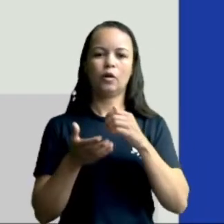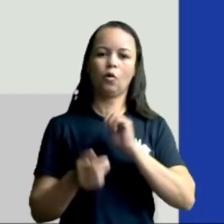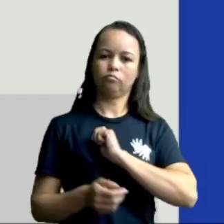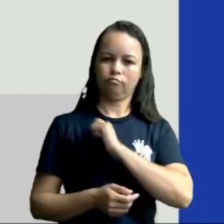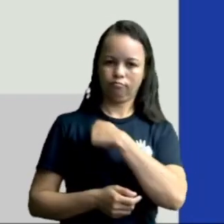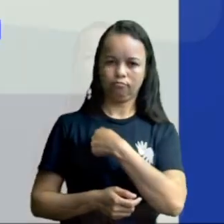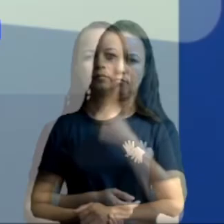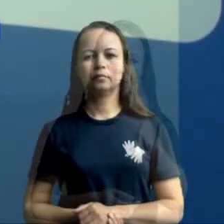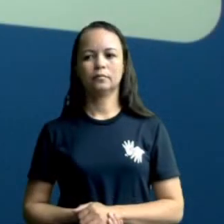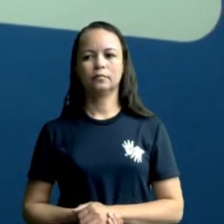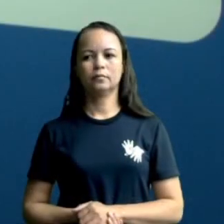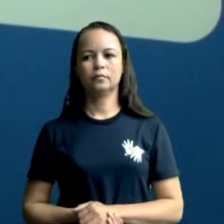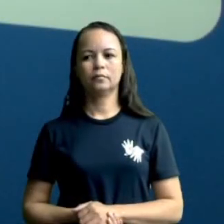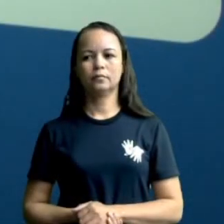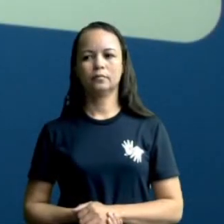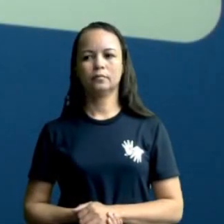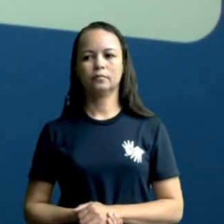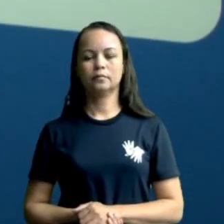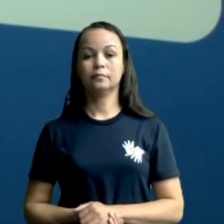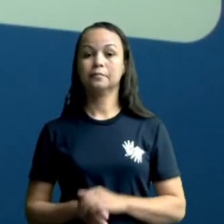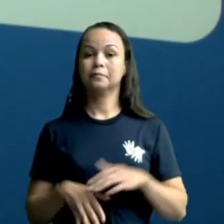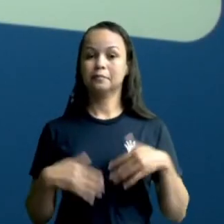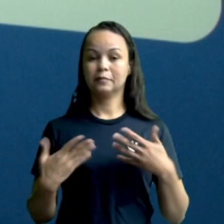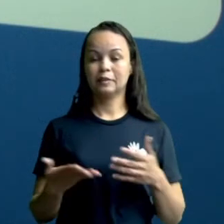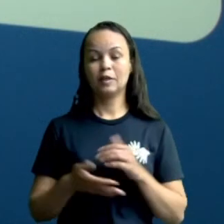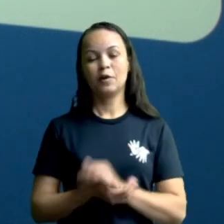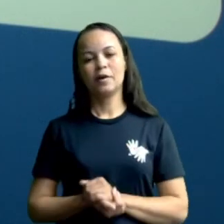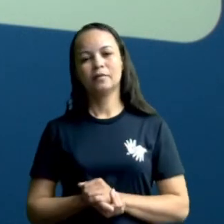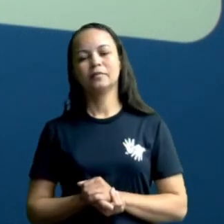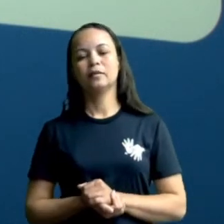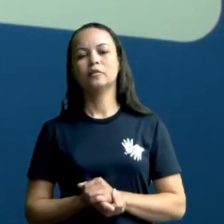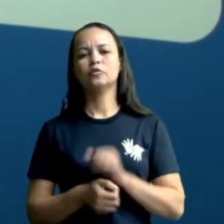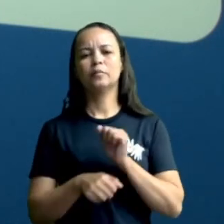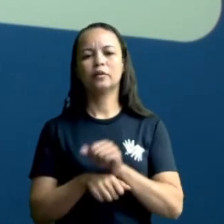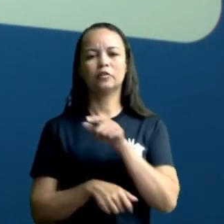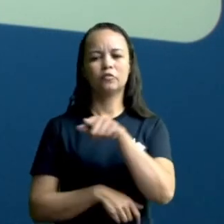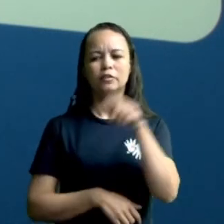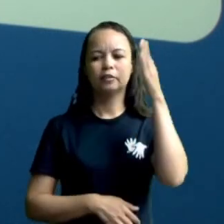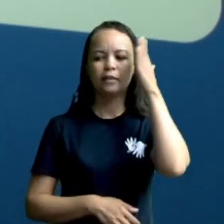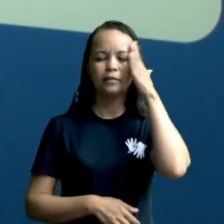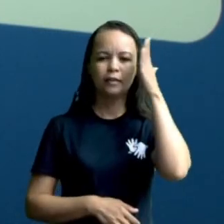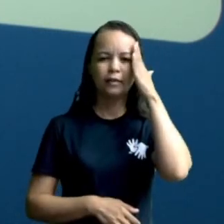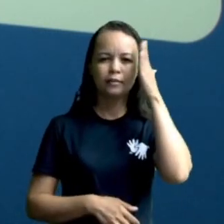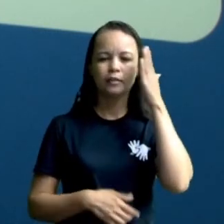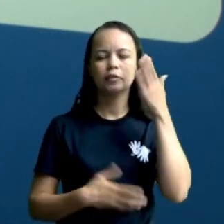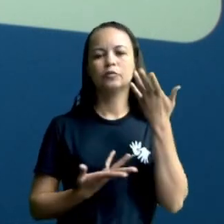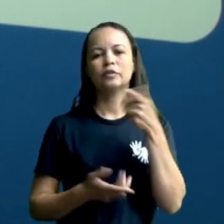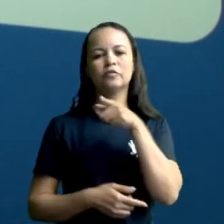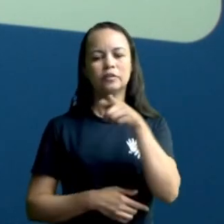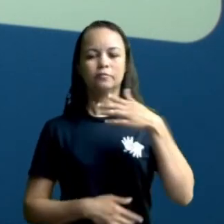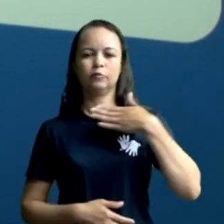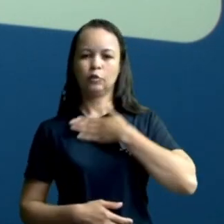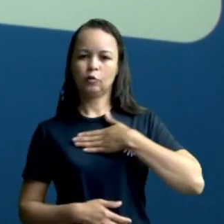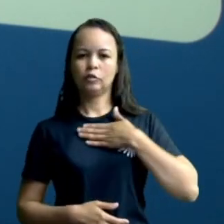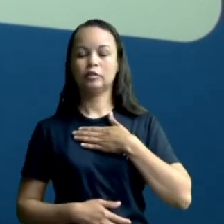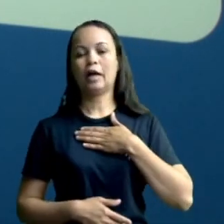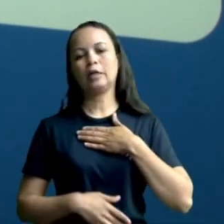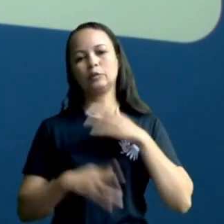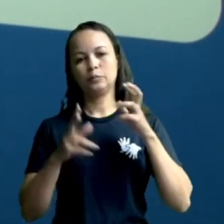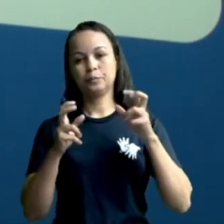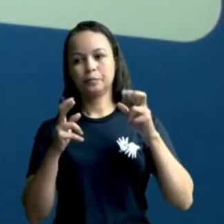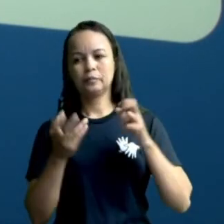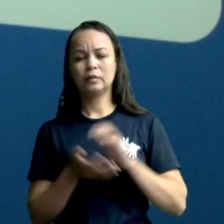espanhola, né? Então, gente, é isso. Eu espero que vocês tenham entendido e tenham gostado do assunto. A gente sabe